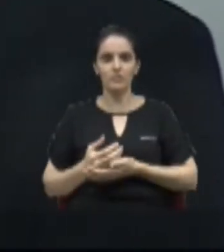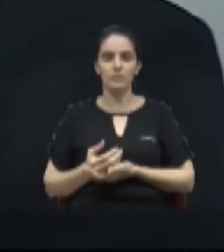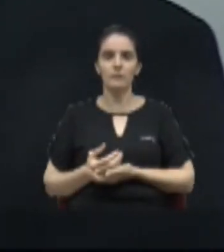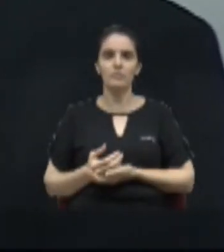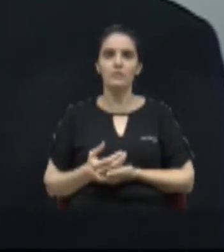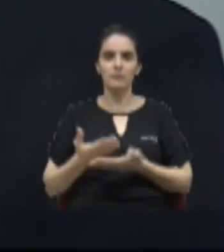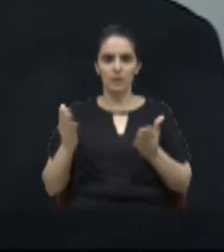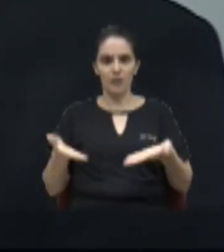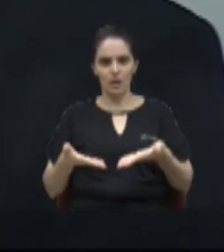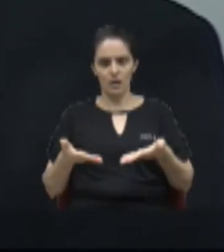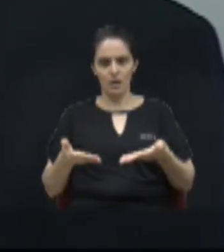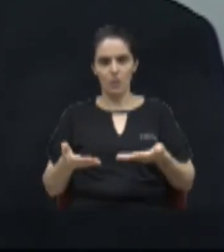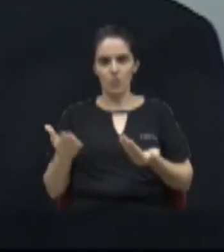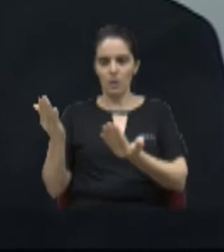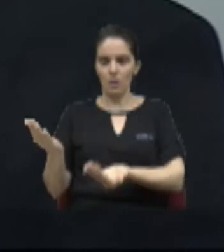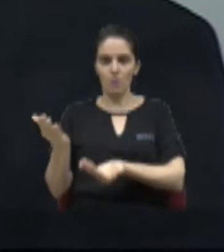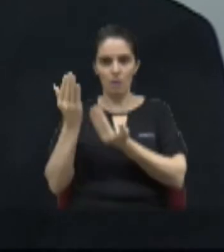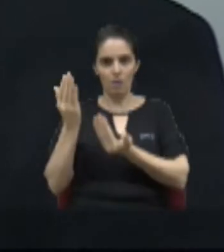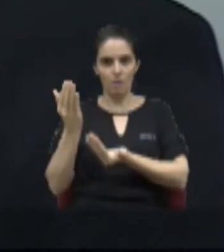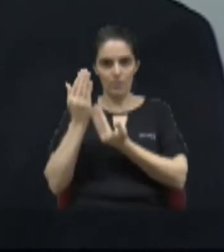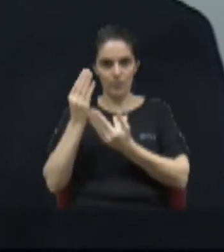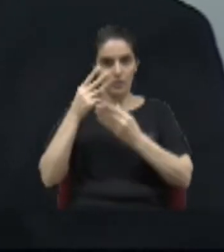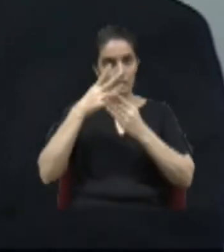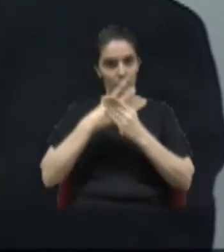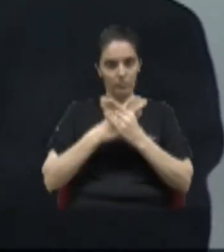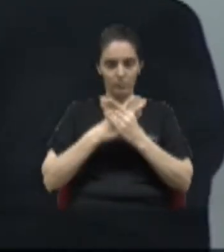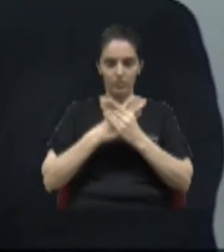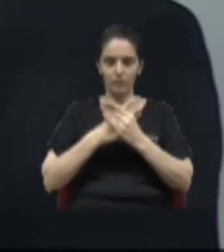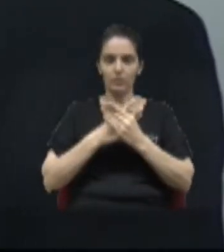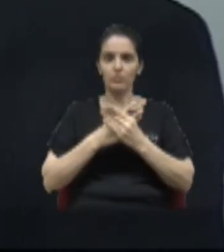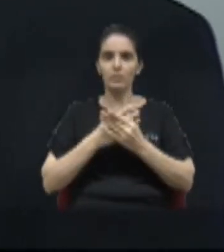esse momento de homenagem do Poder Legislativo da Câmara Municipal,